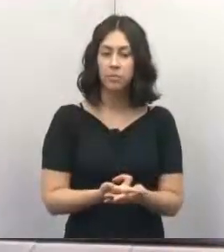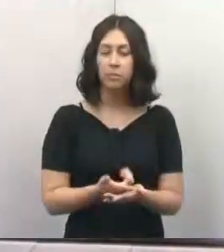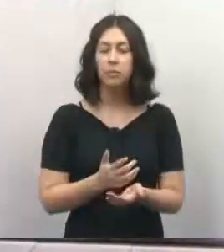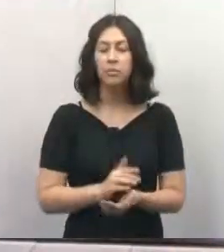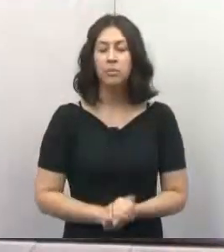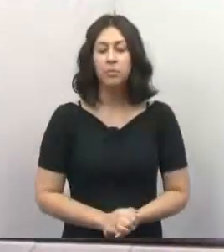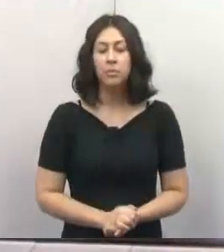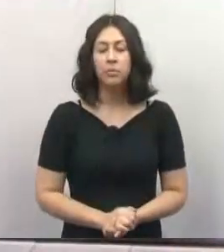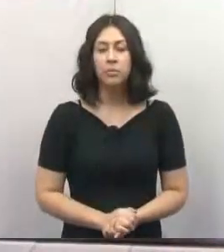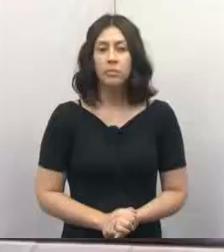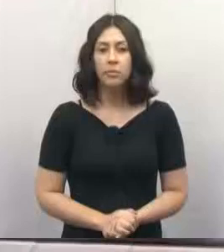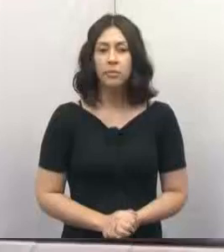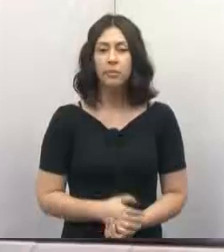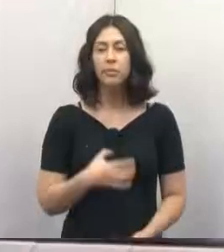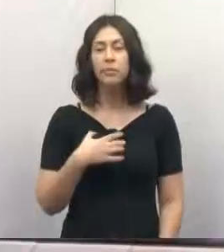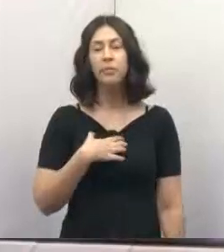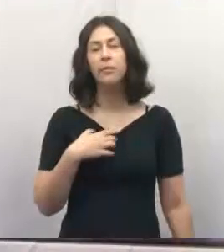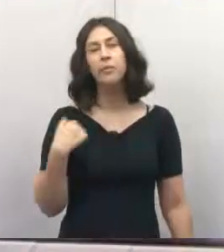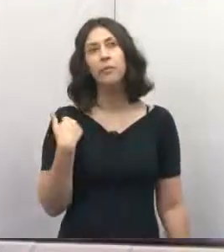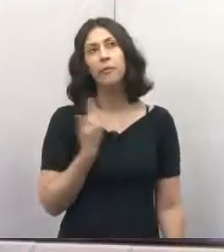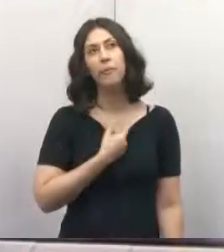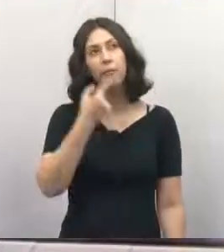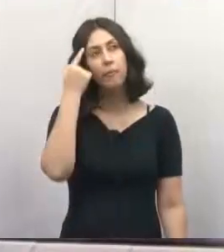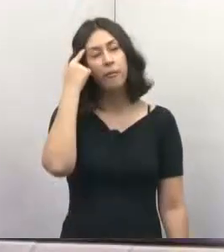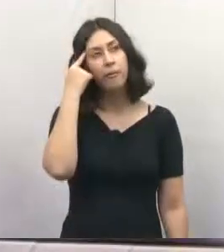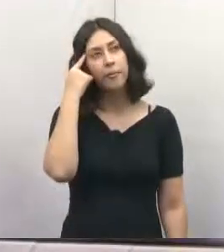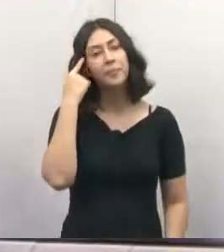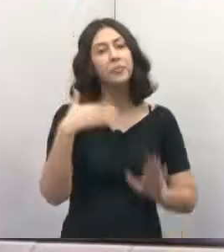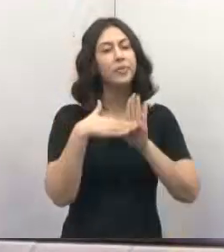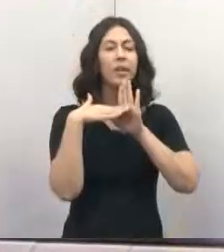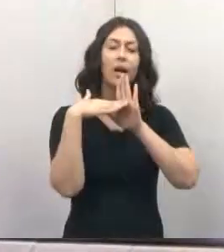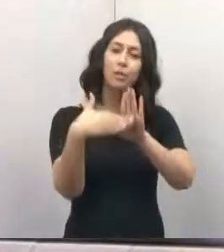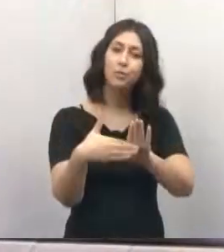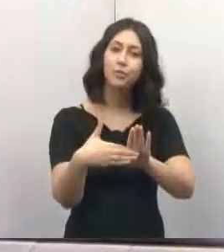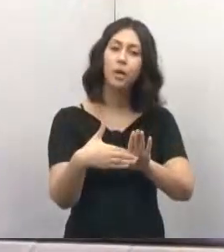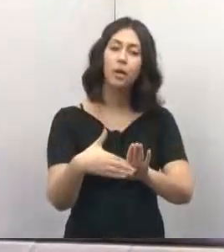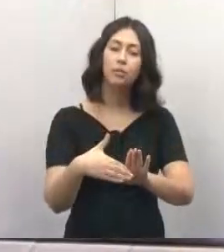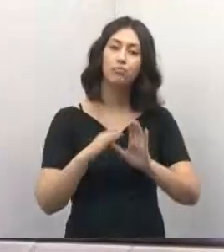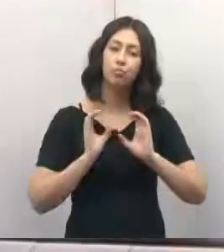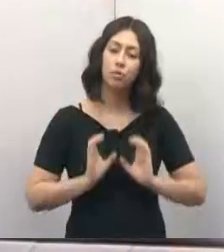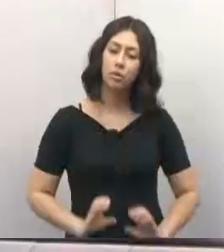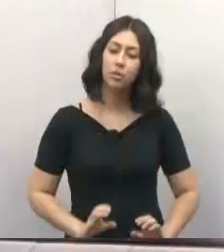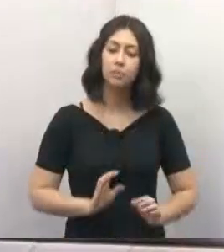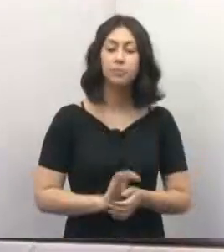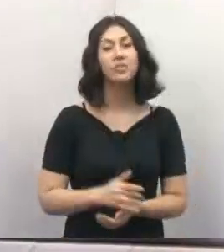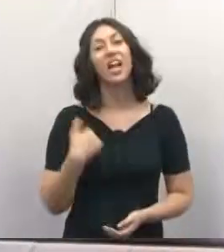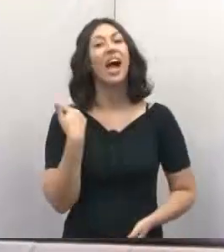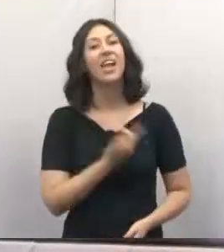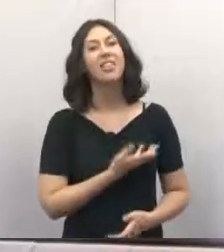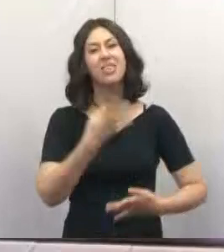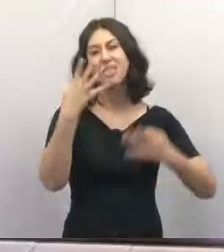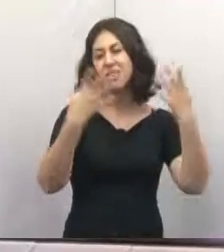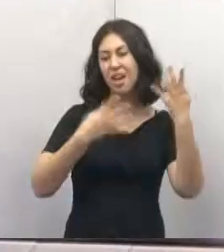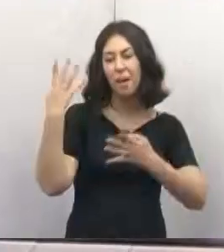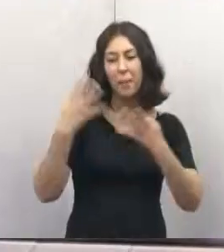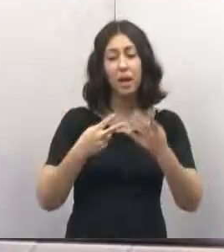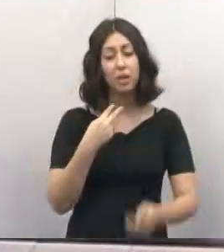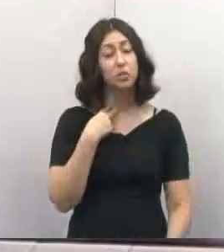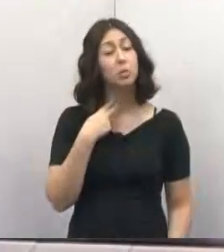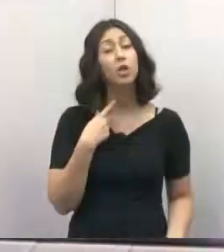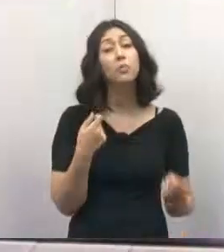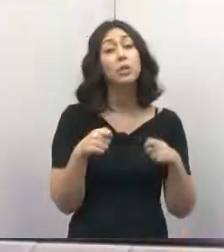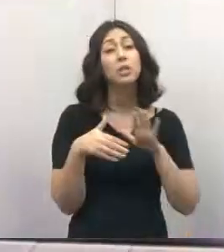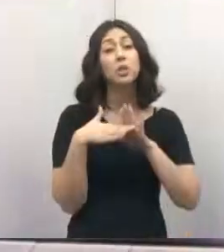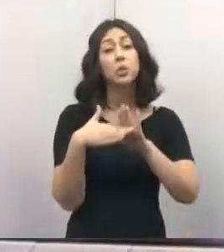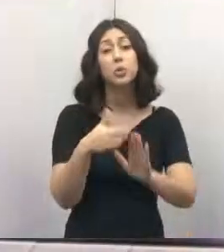o município, como uma forma da gente facilitar a vida do cidadão. O poder público não pode emperrar, o poder público precisa